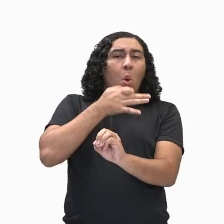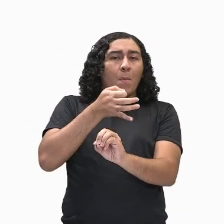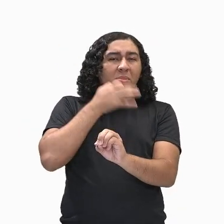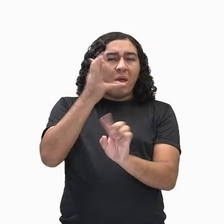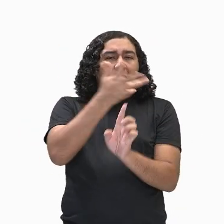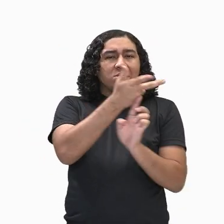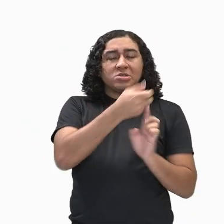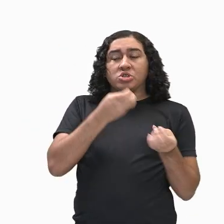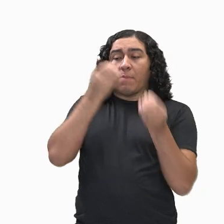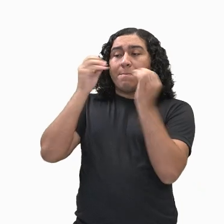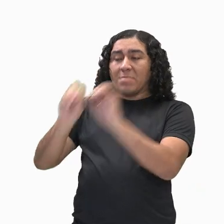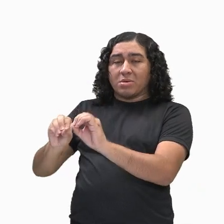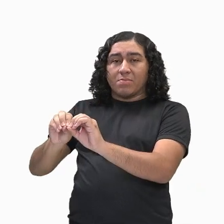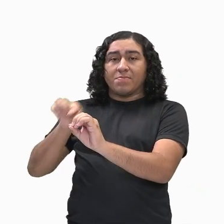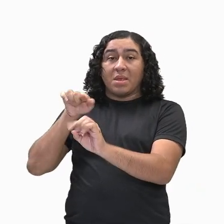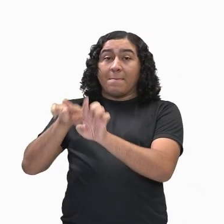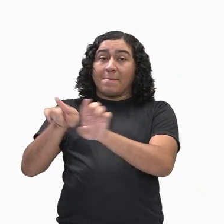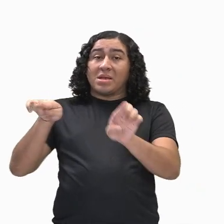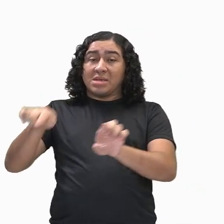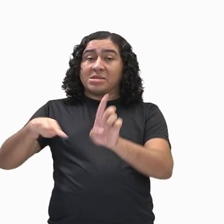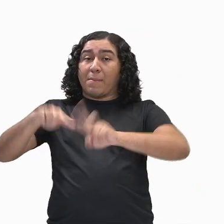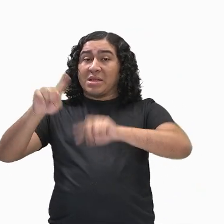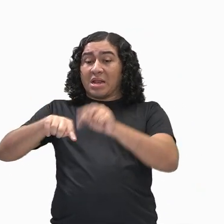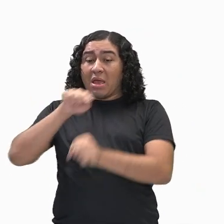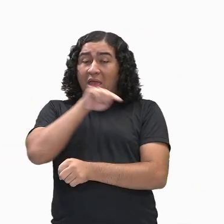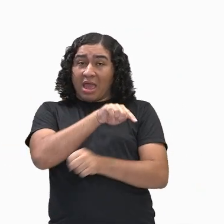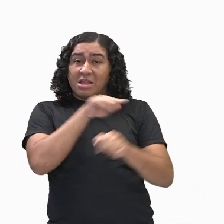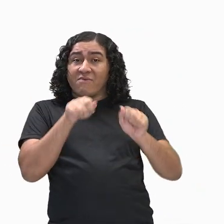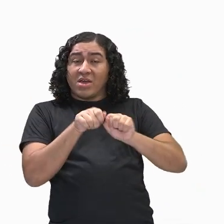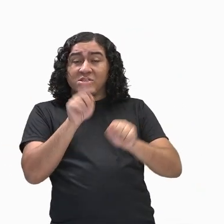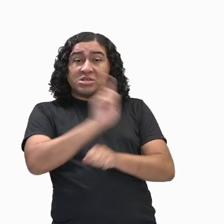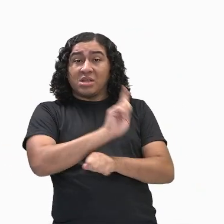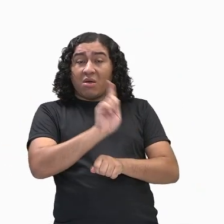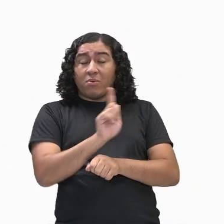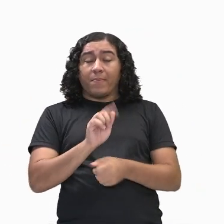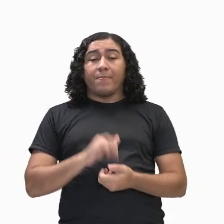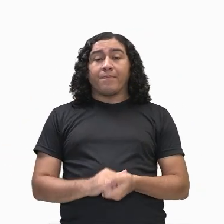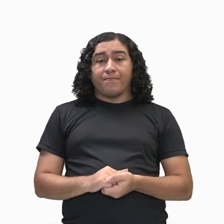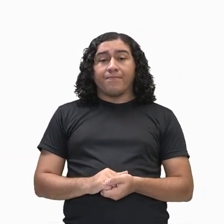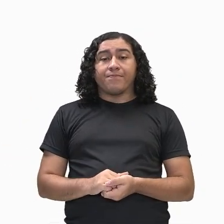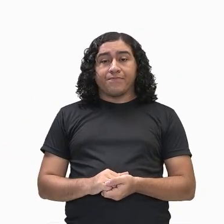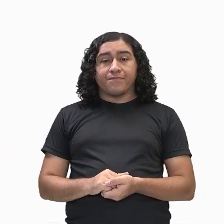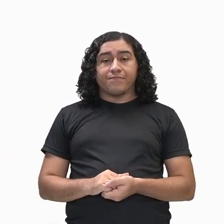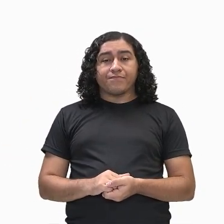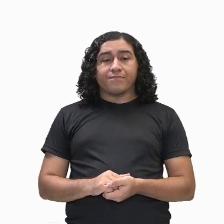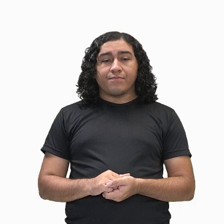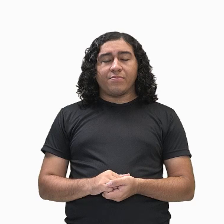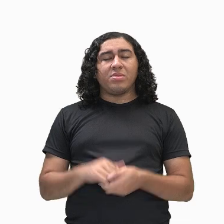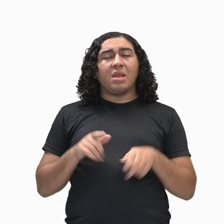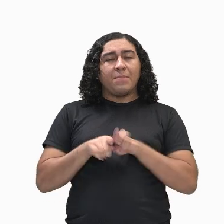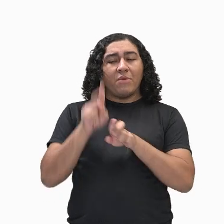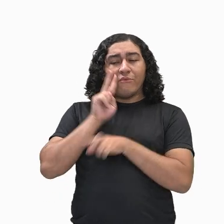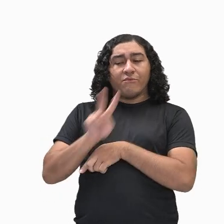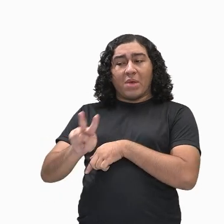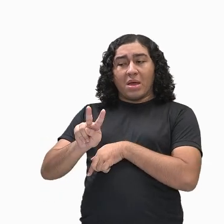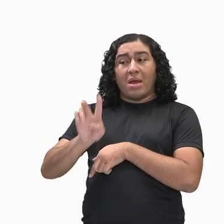foi naturalizado. E ele passa a eleger aquilo como uma obra, como